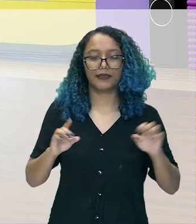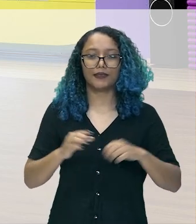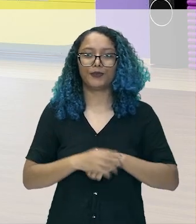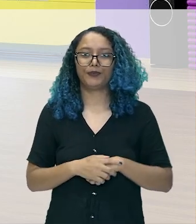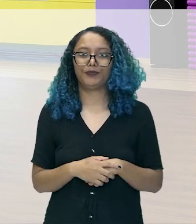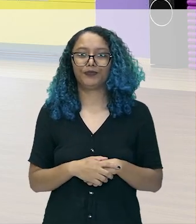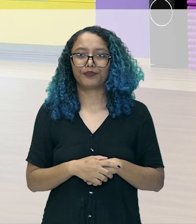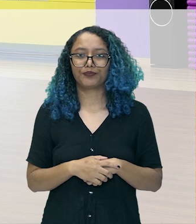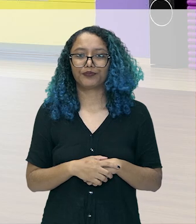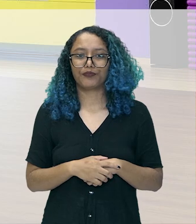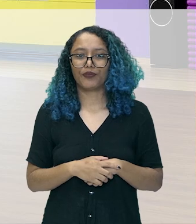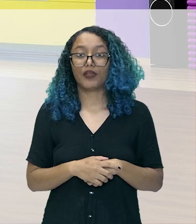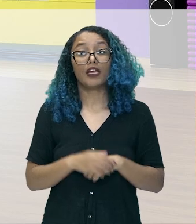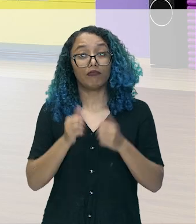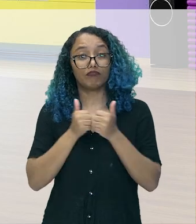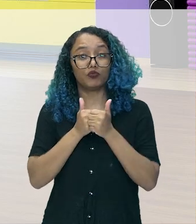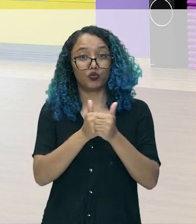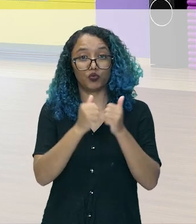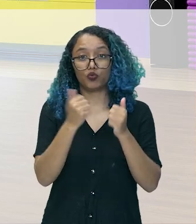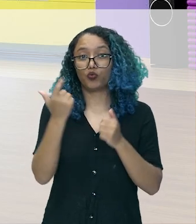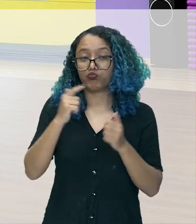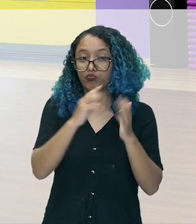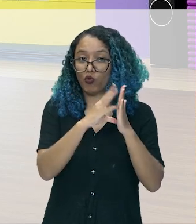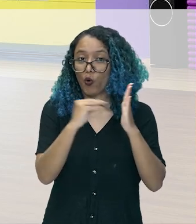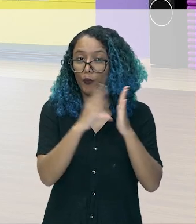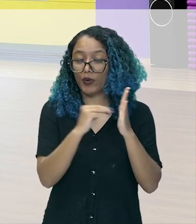vocês levantem da onde estão